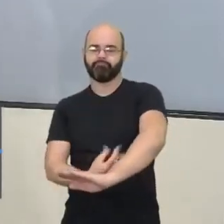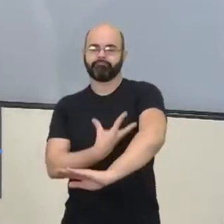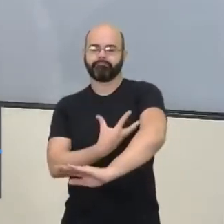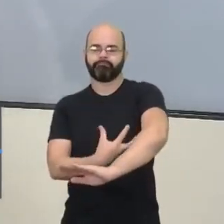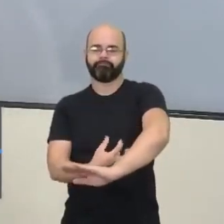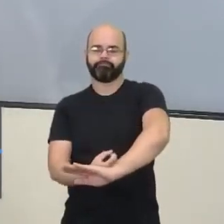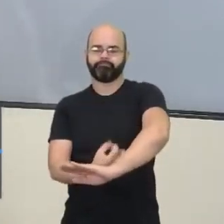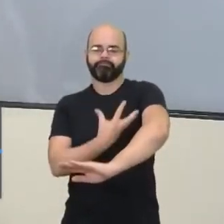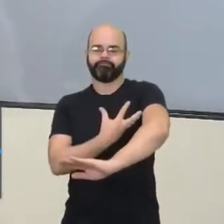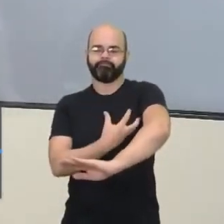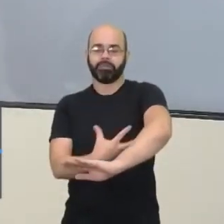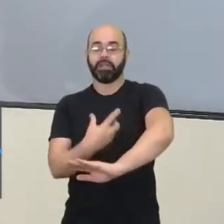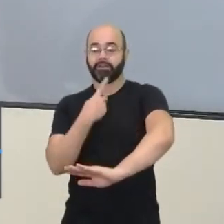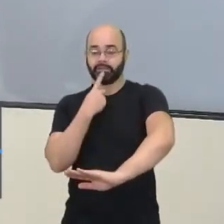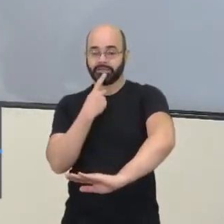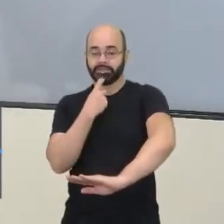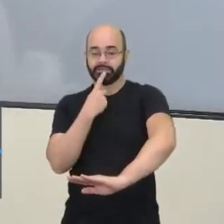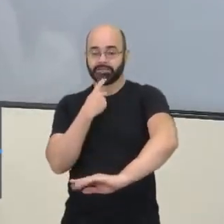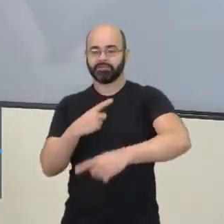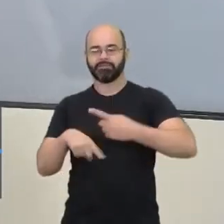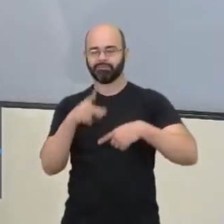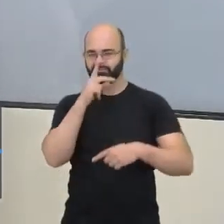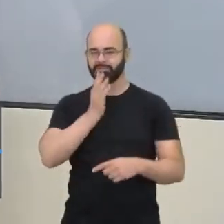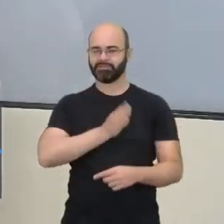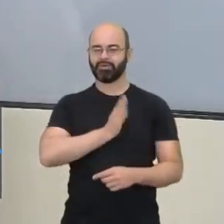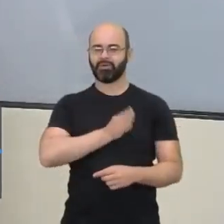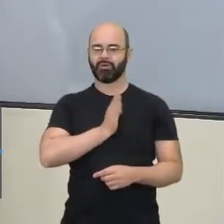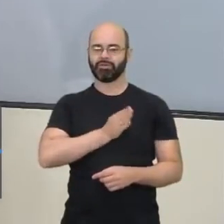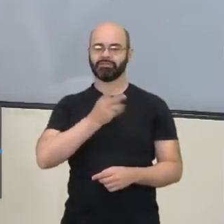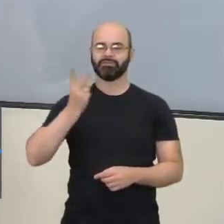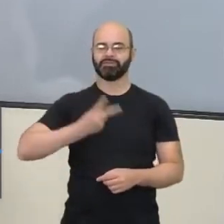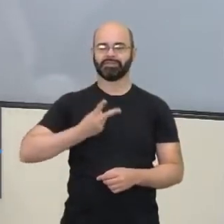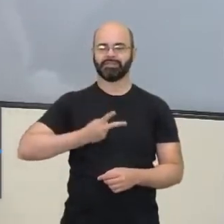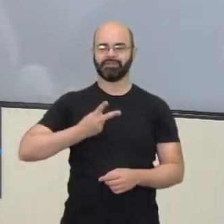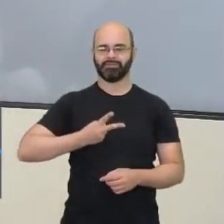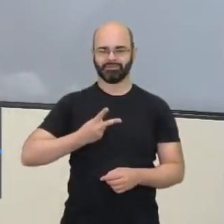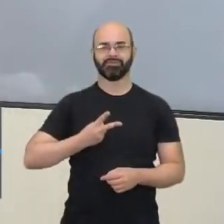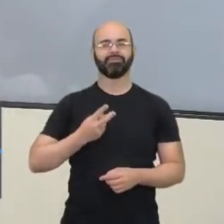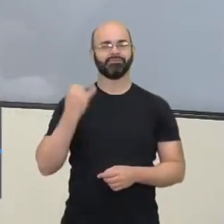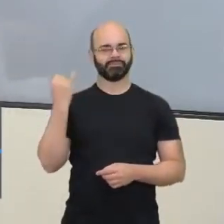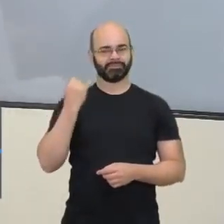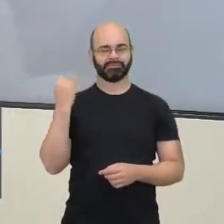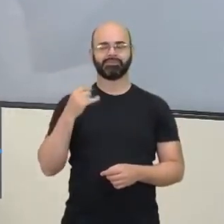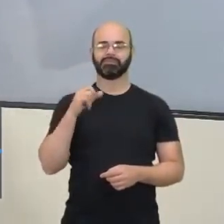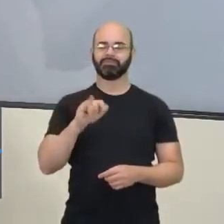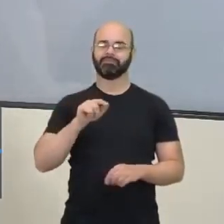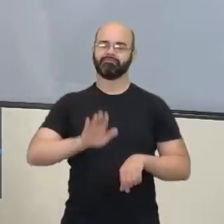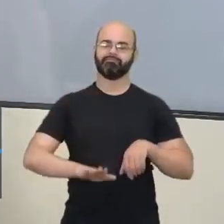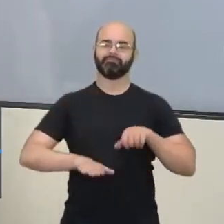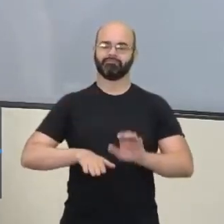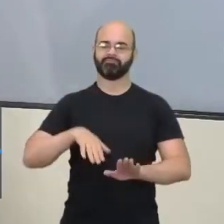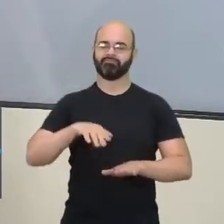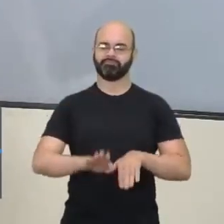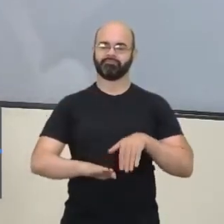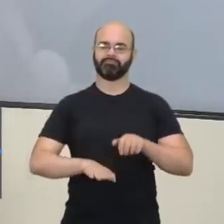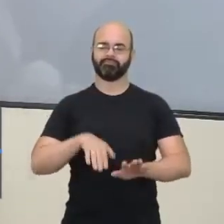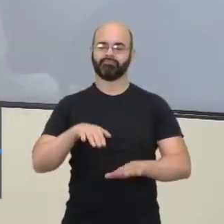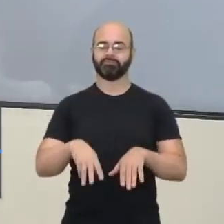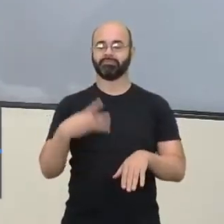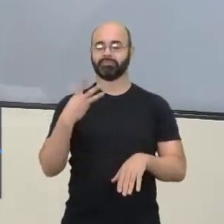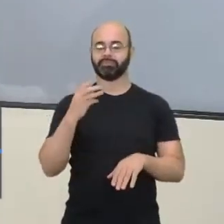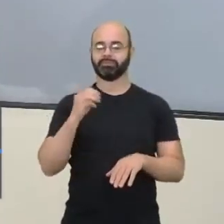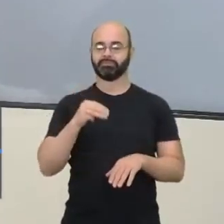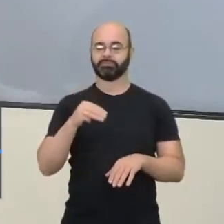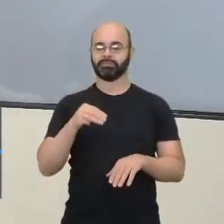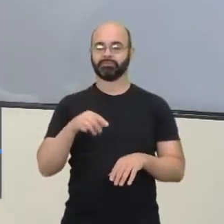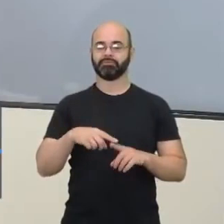alta, de diabetes, tá bom? Cada vez que você faz uma caminhada, existem estudos aí que mostram que cada meia hora de caminhada é